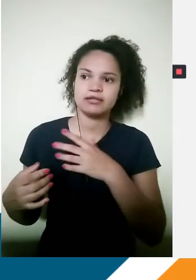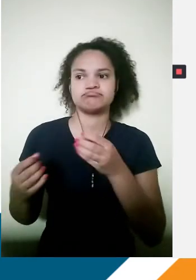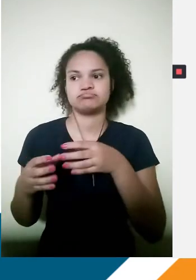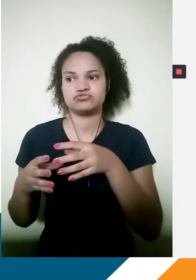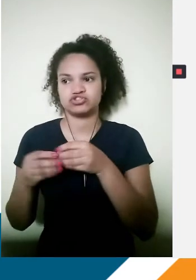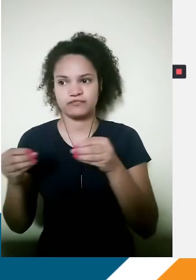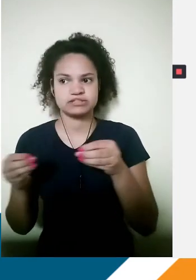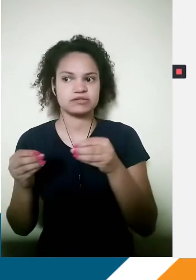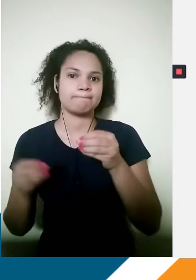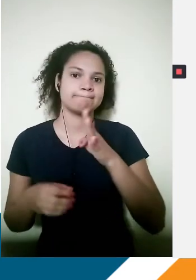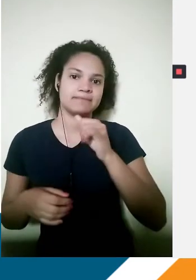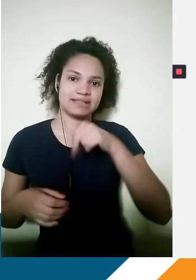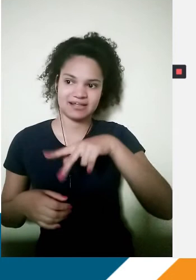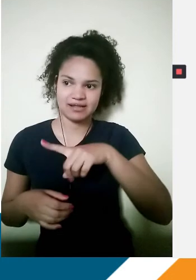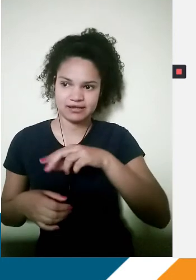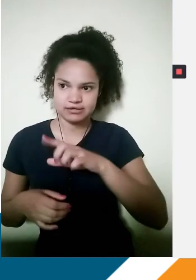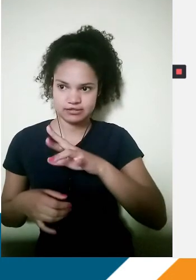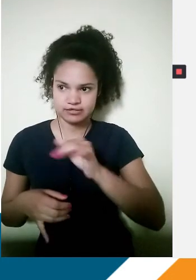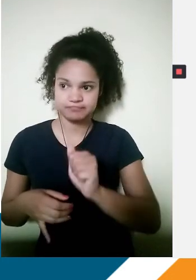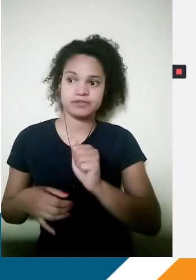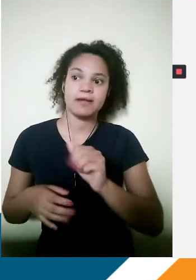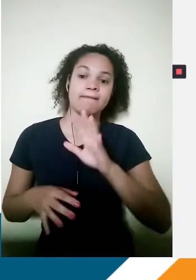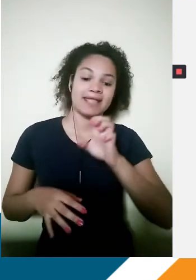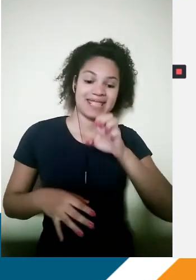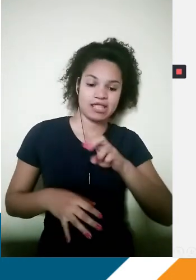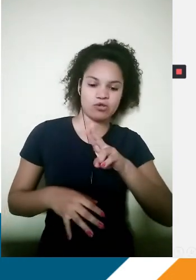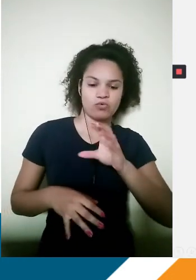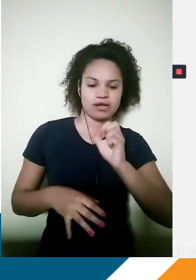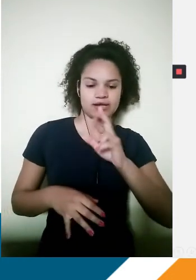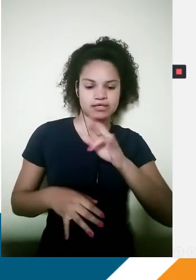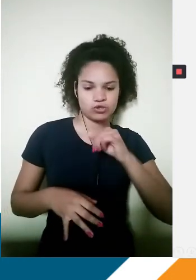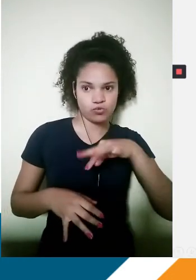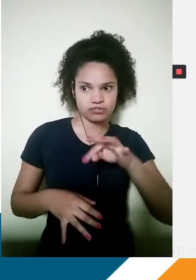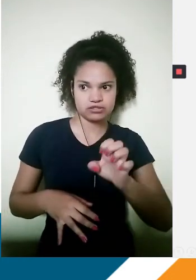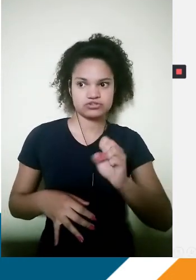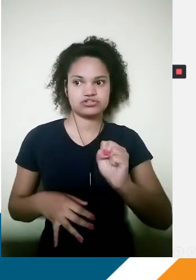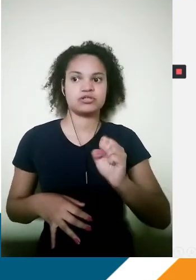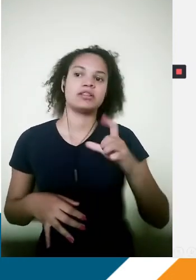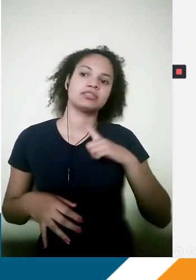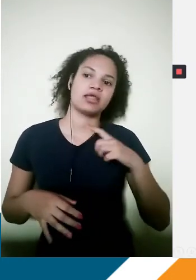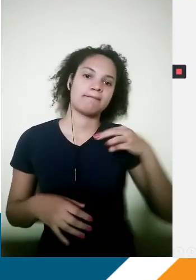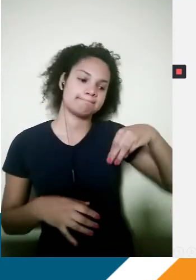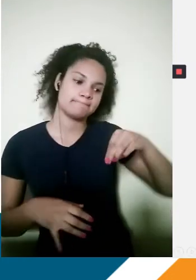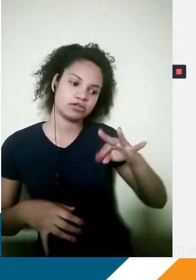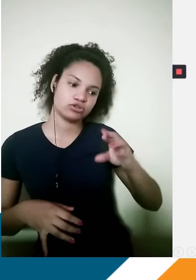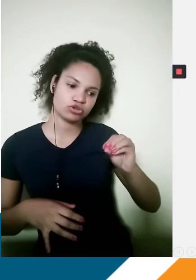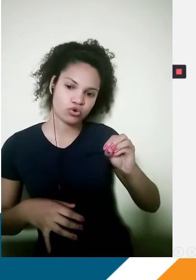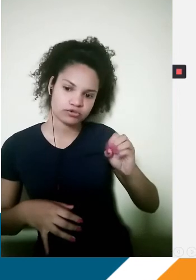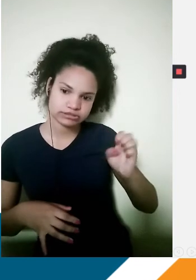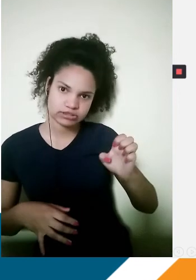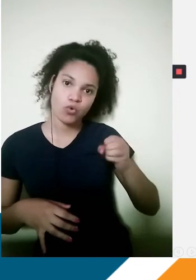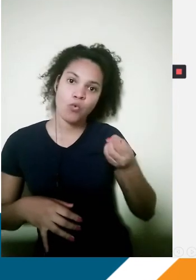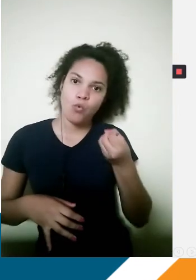mitose ou meose. Agora apareceu aí à esquerda uma imagem que está aqui em vermelho, é o ciclo celular.